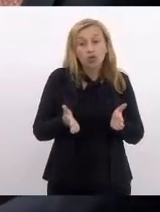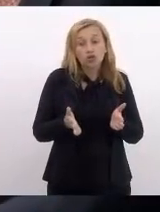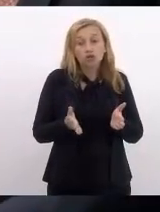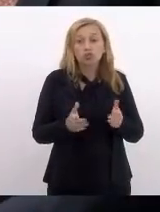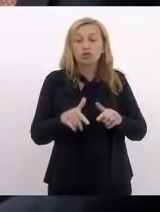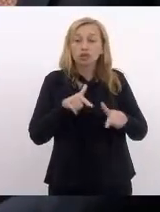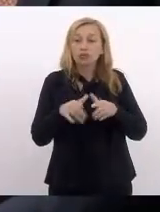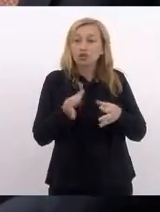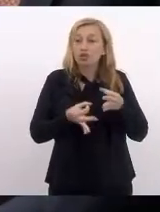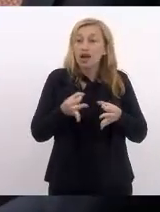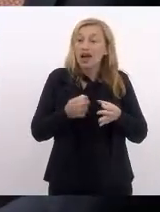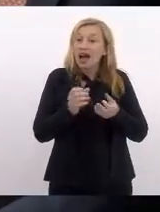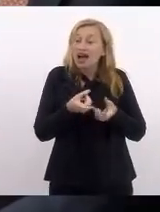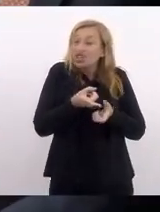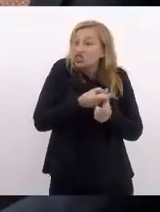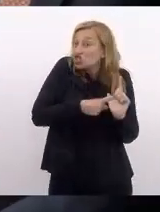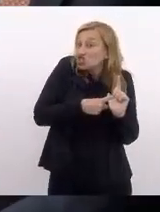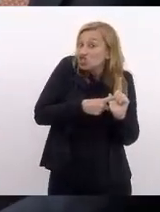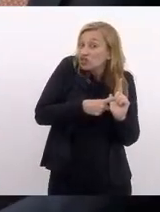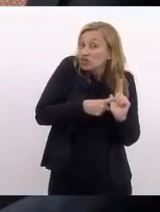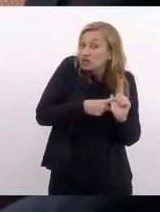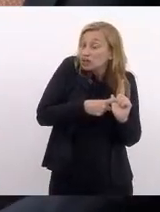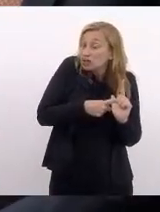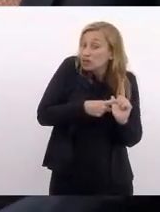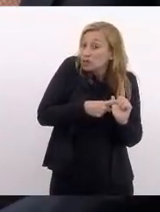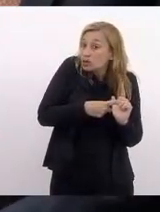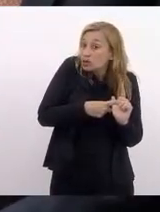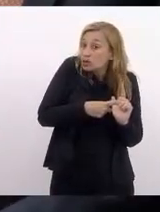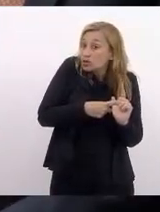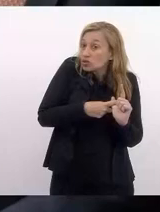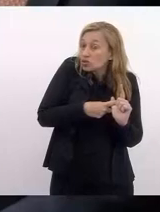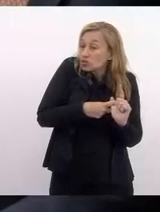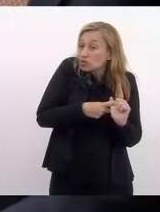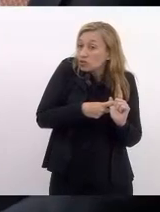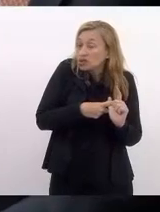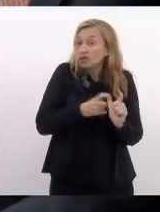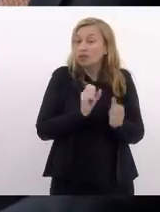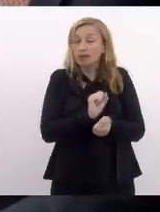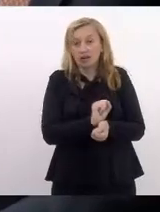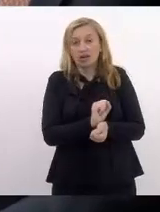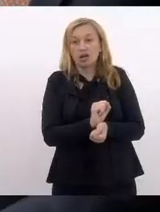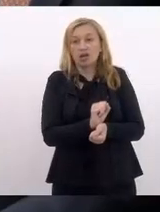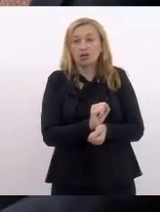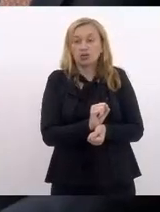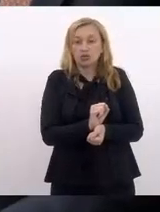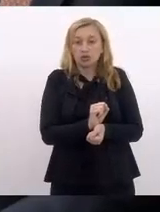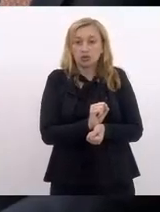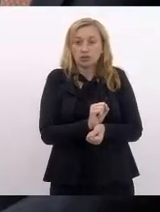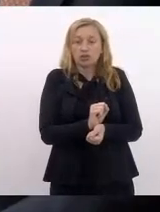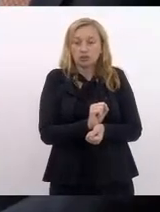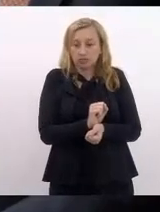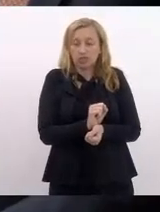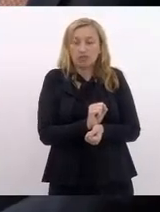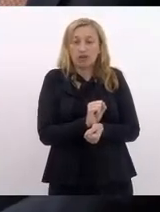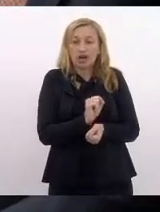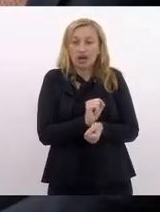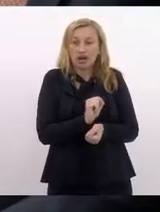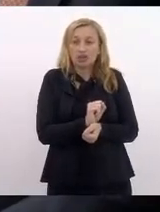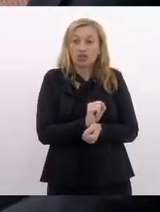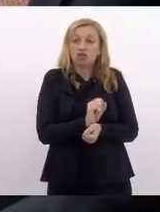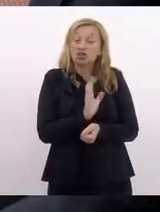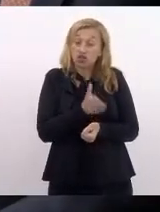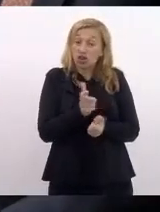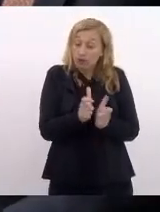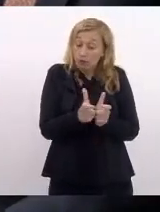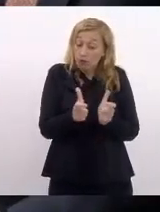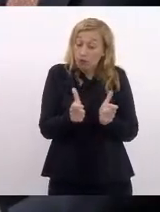eliminar a dívida está a dívida a dívida está suspensa o rolamento da dívida está suspenso que